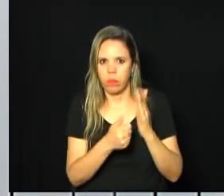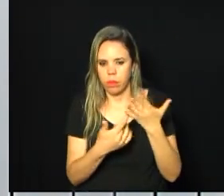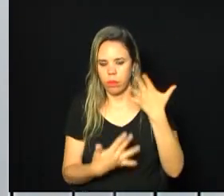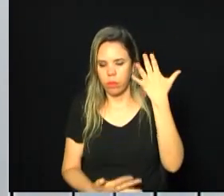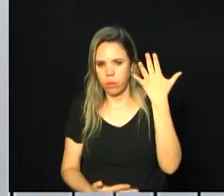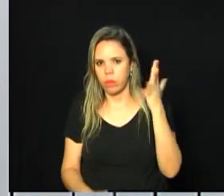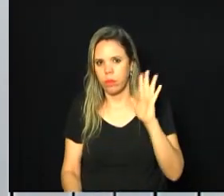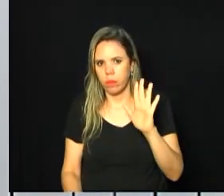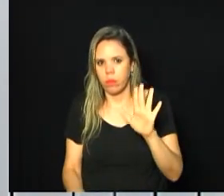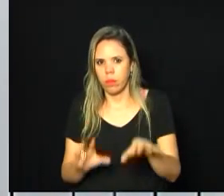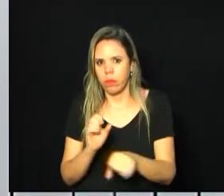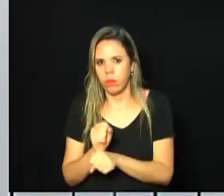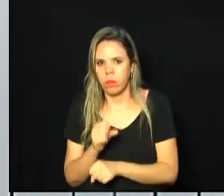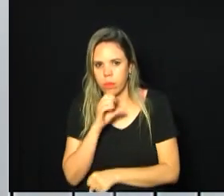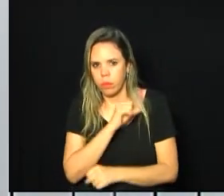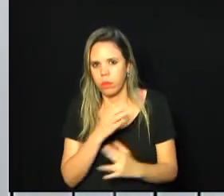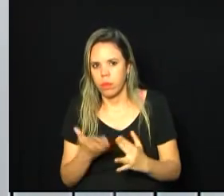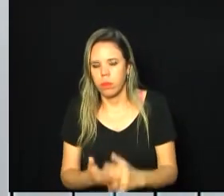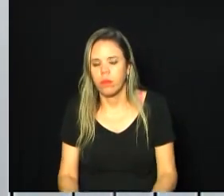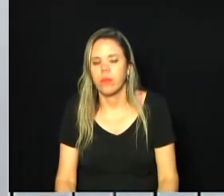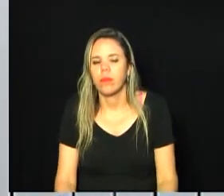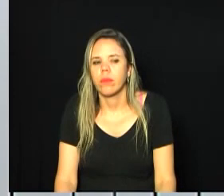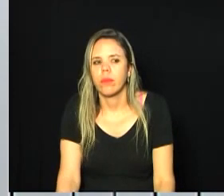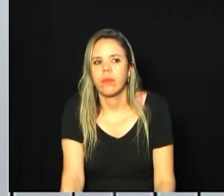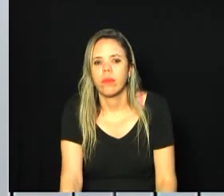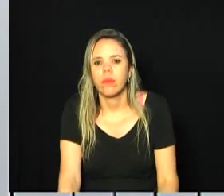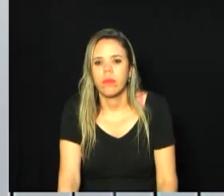muitos assuntos. Não saia daí que o intervalo é rapidinho.